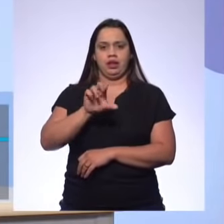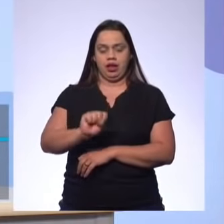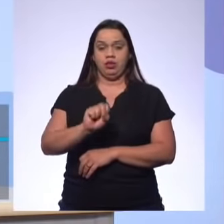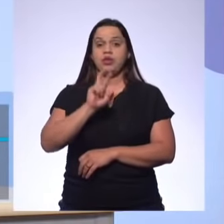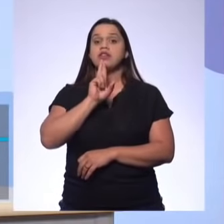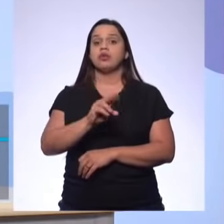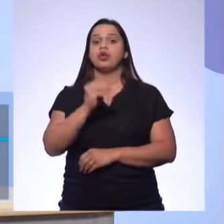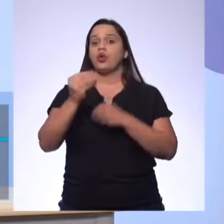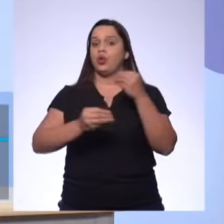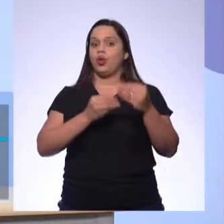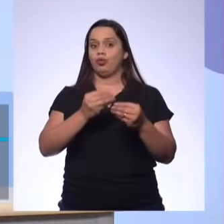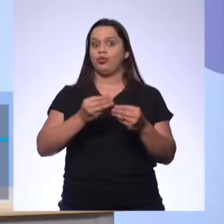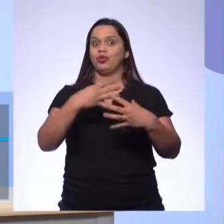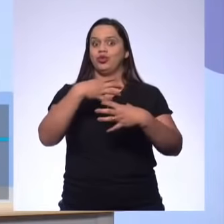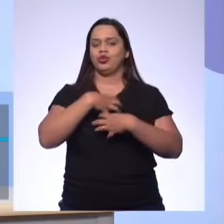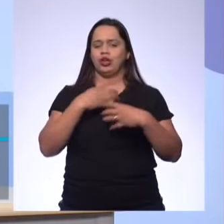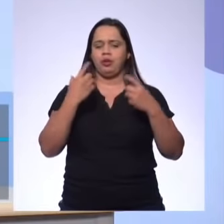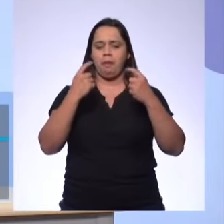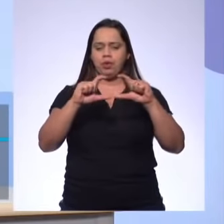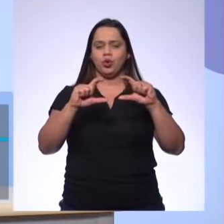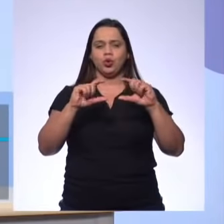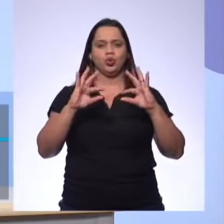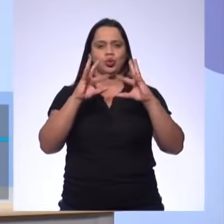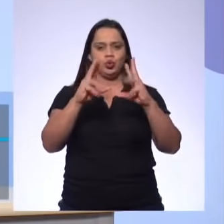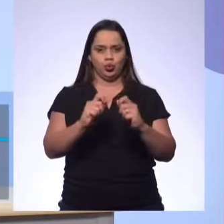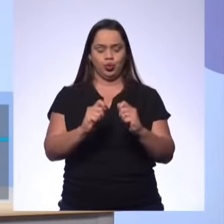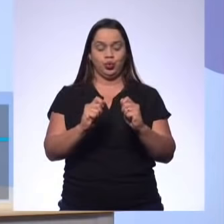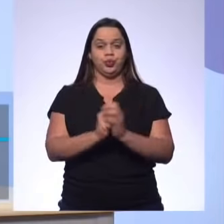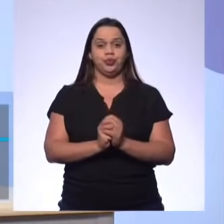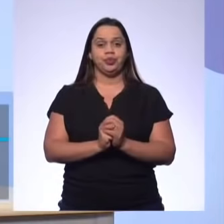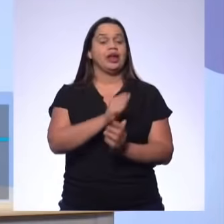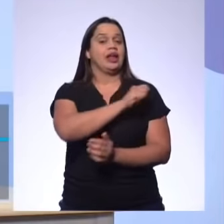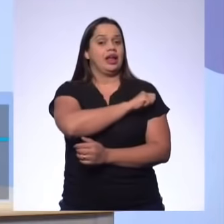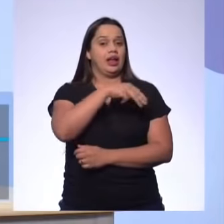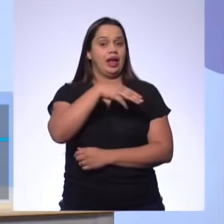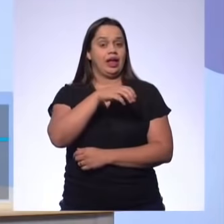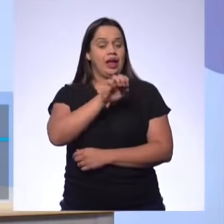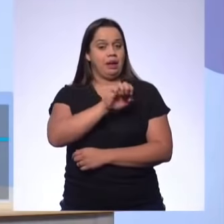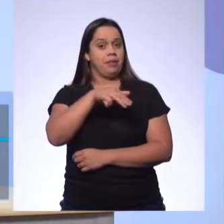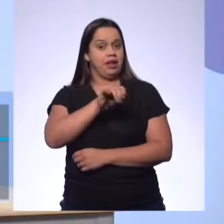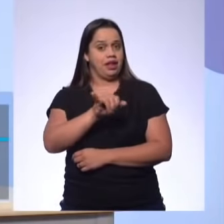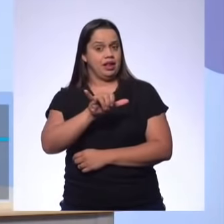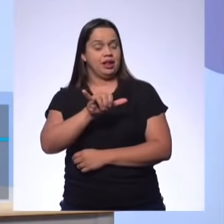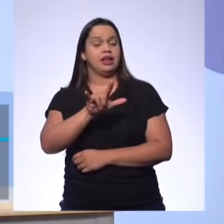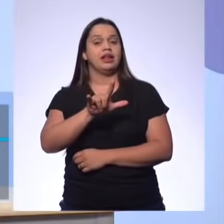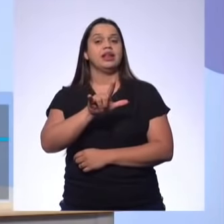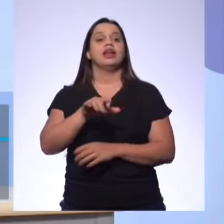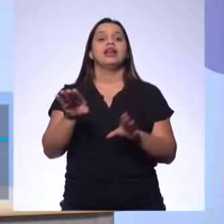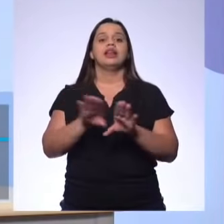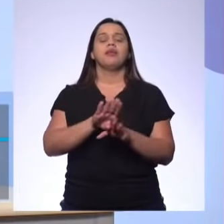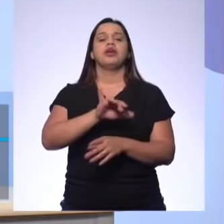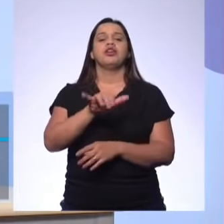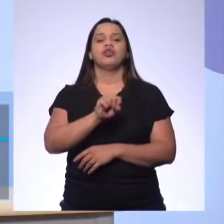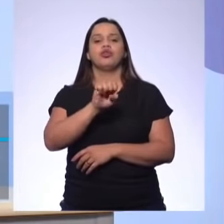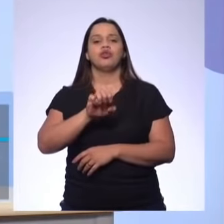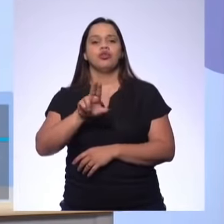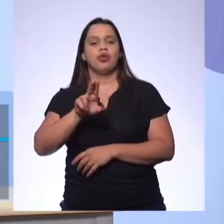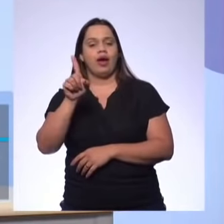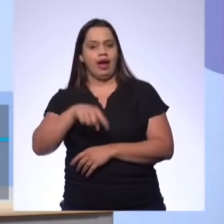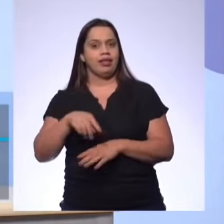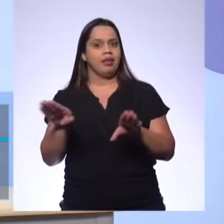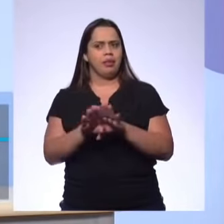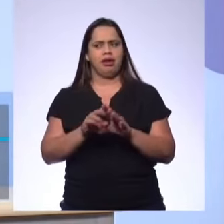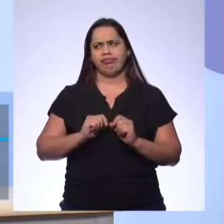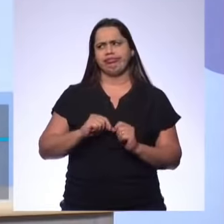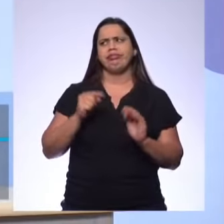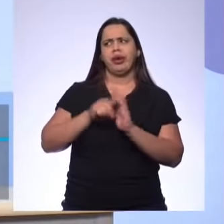daquele jeito que a gente gosta. Responderam tudo de uma vez. Então, a Emily também. E o Josué também. Olha só, pergunta de matemática, eles responderam de uma vez, né, Antônia?